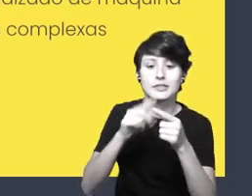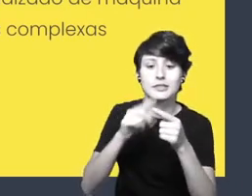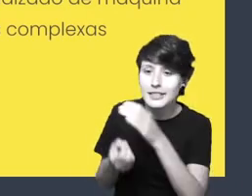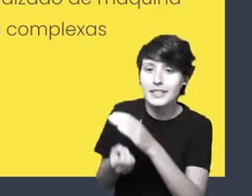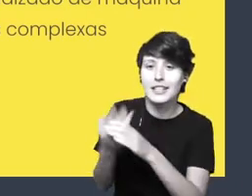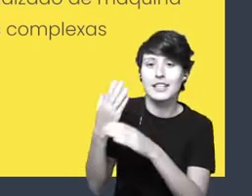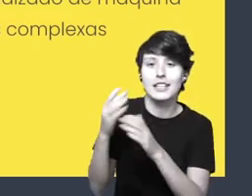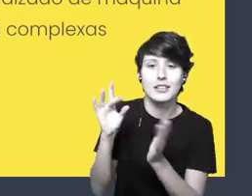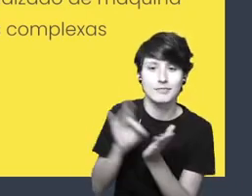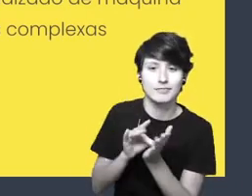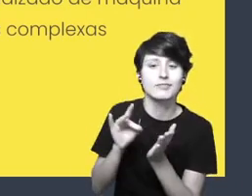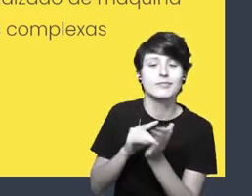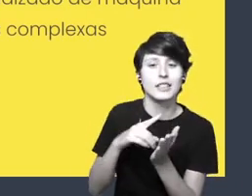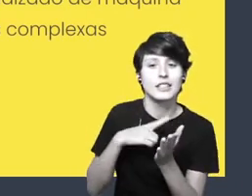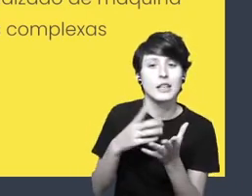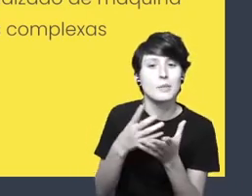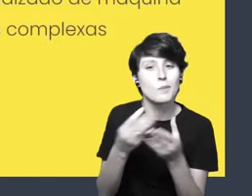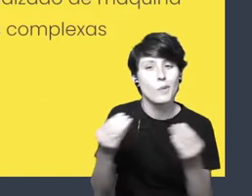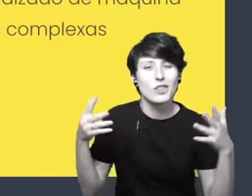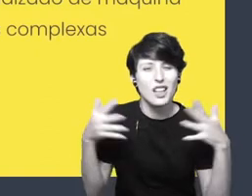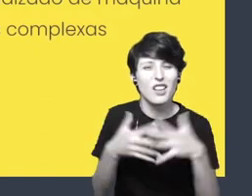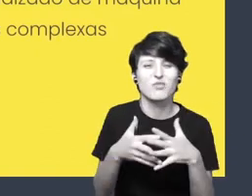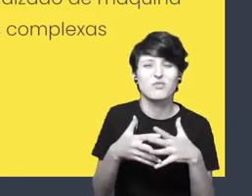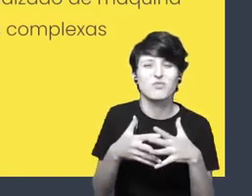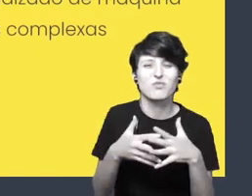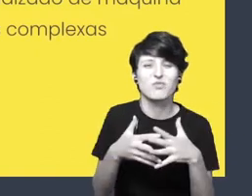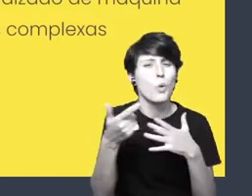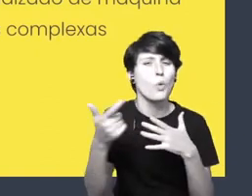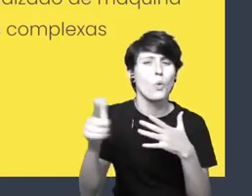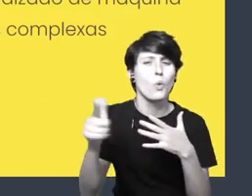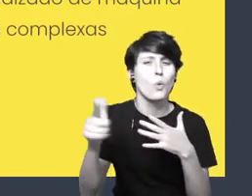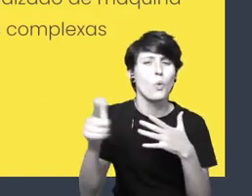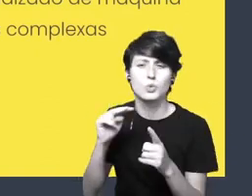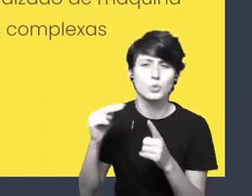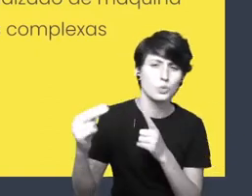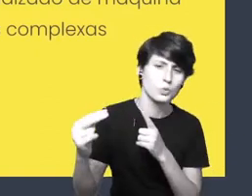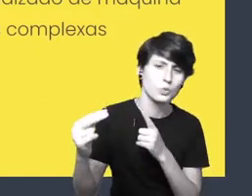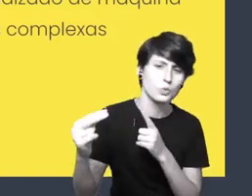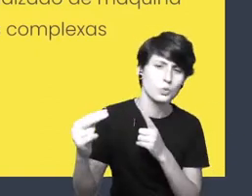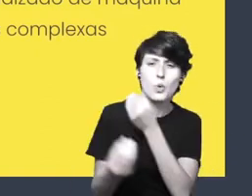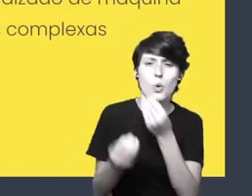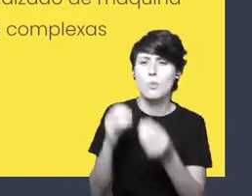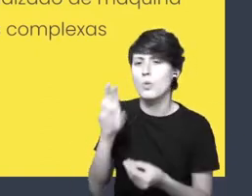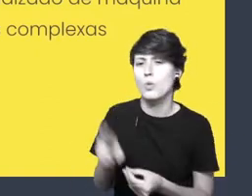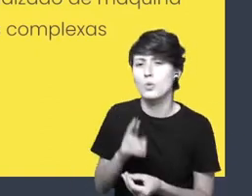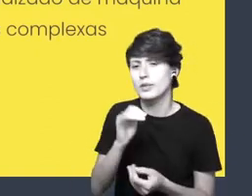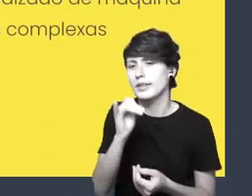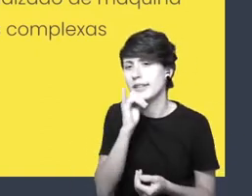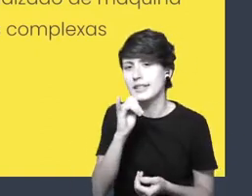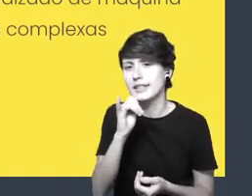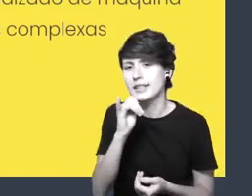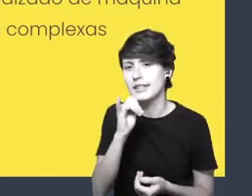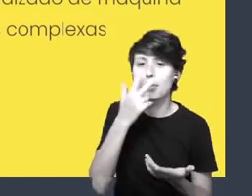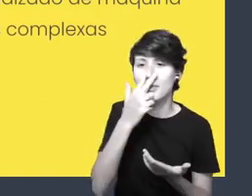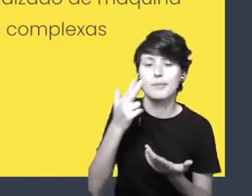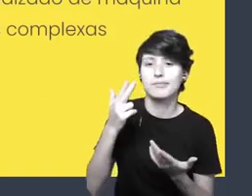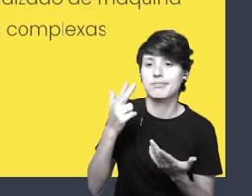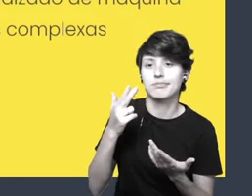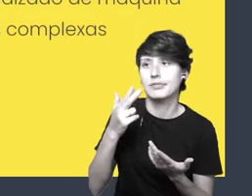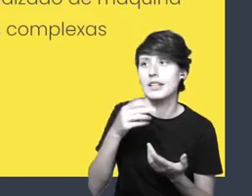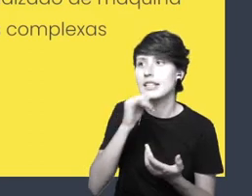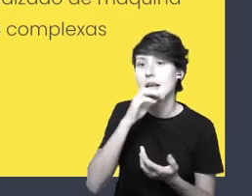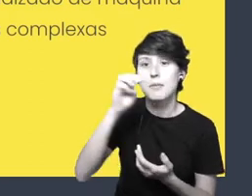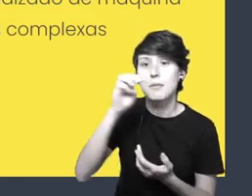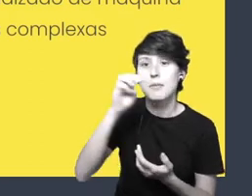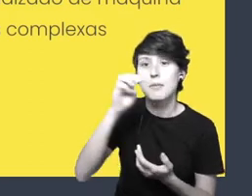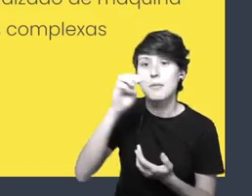tem muita confusão em relação a outros termos que são utilizados, como machine learning e deep learning, que às vezes a gente usa